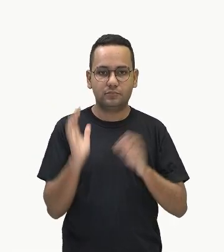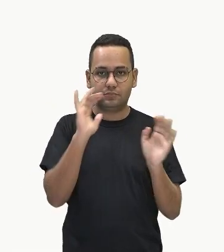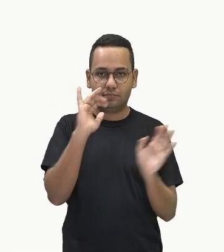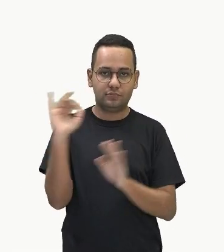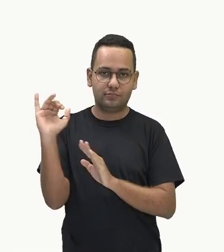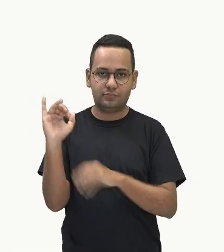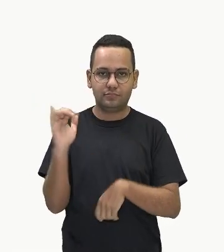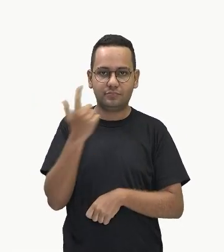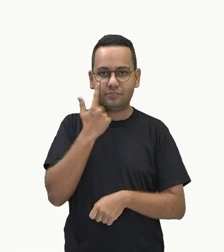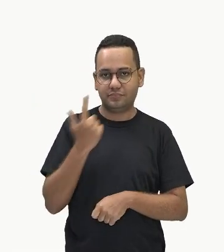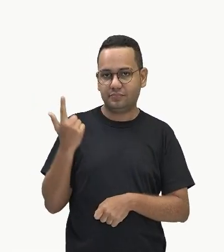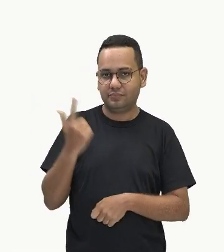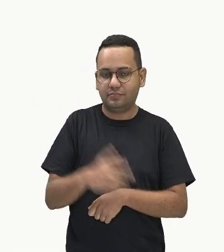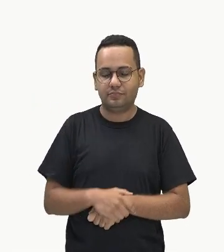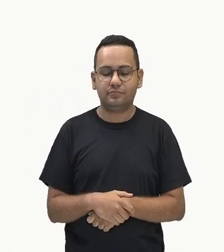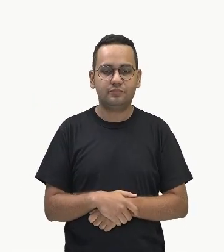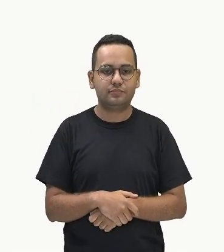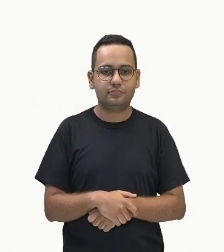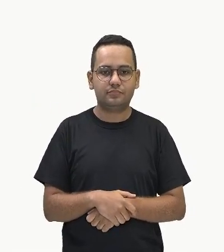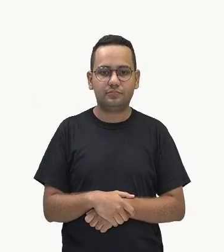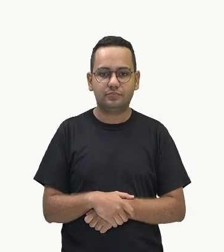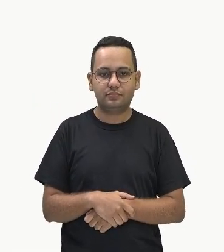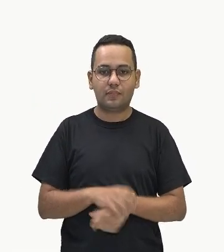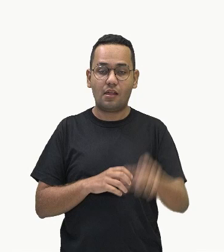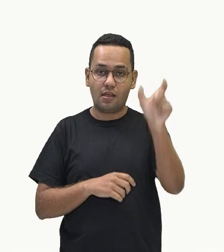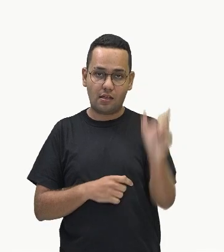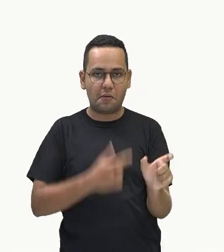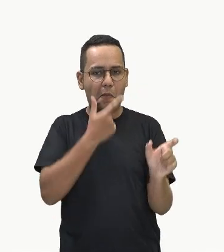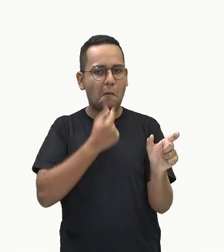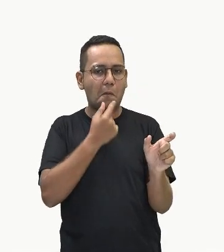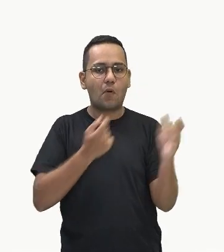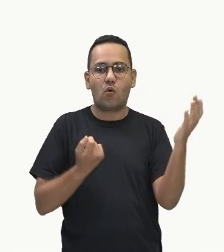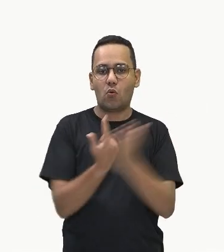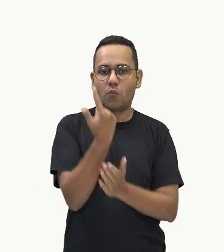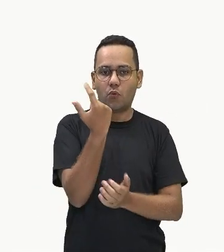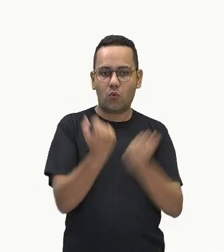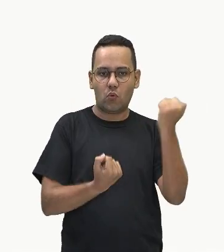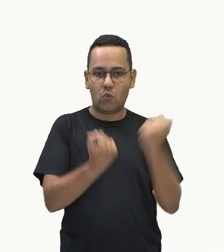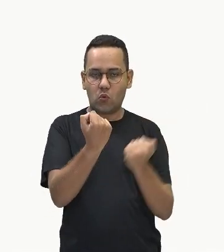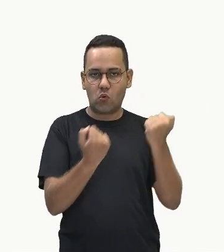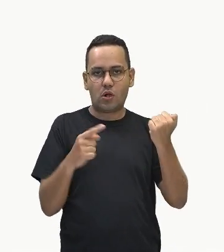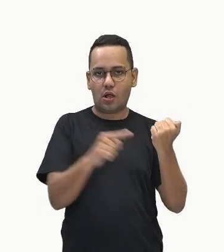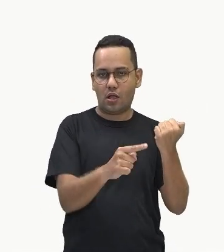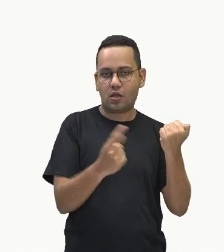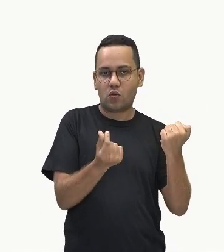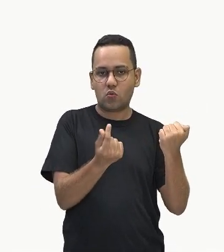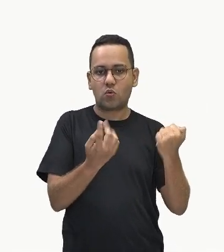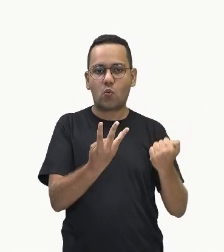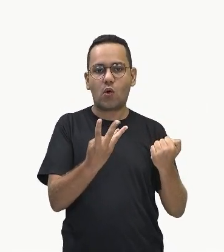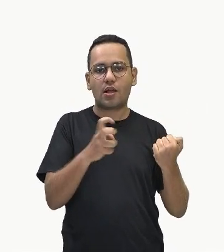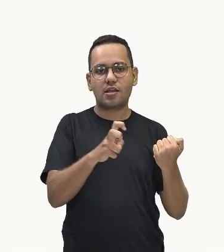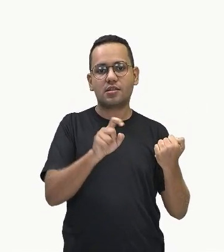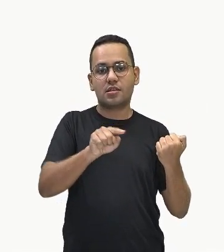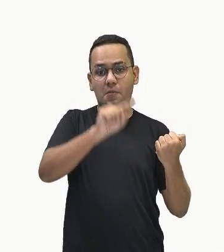segundo exemplo. Miguel comprou um carro por 45 mil. No ato da compra, ele deu uma entrada